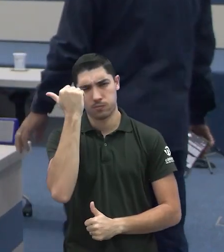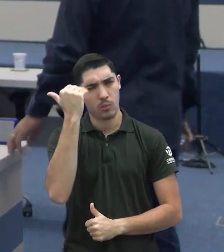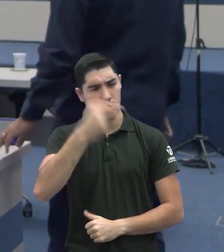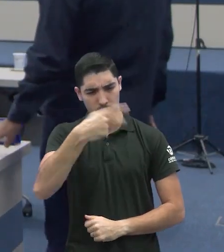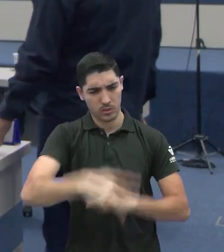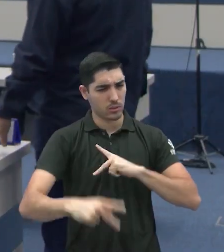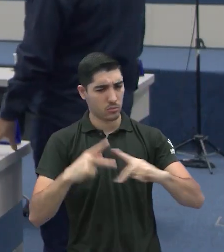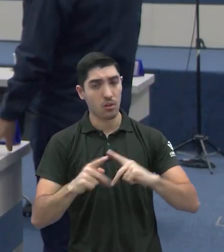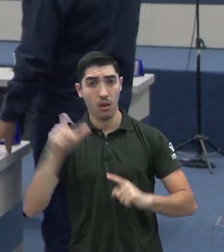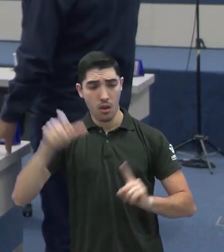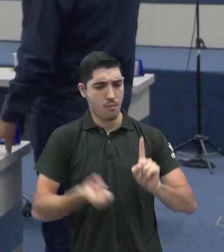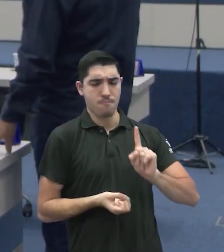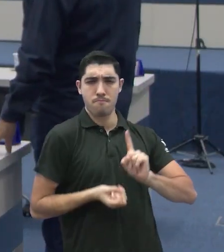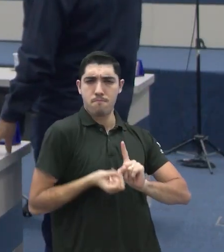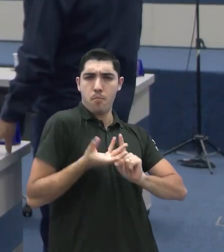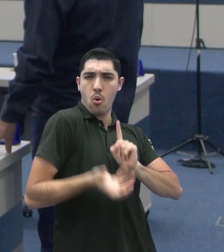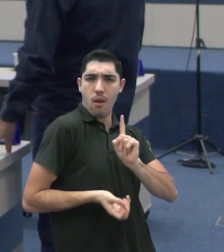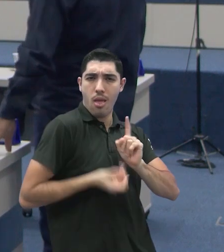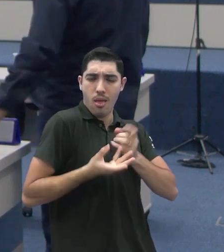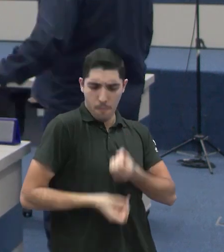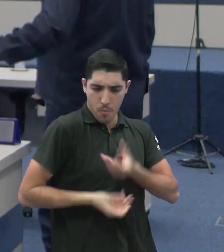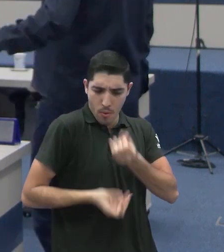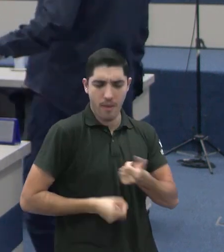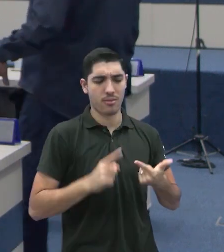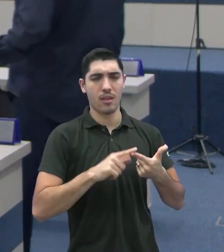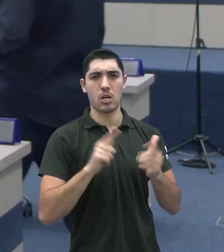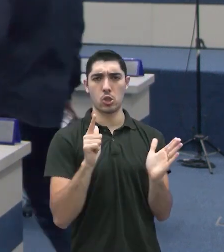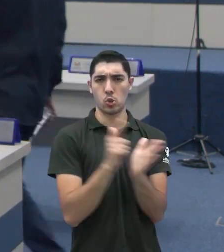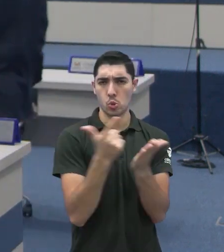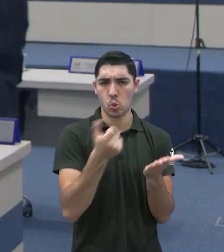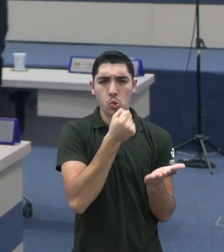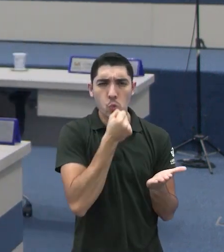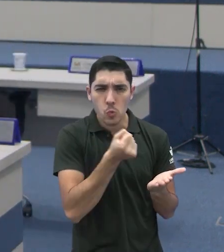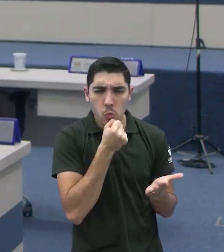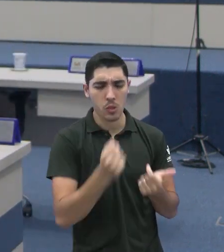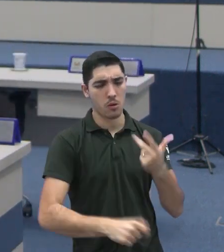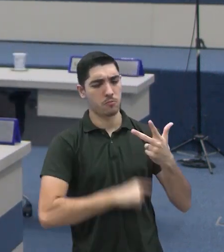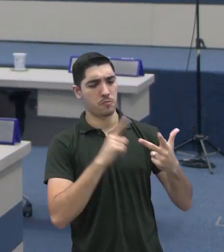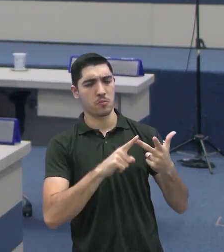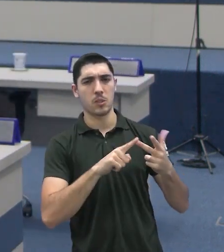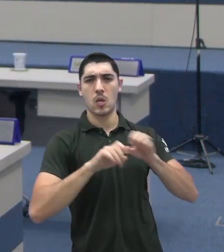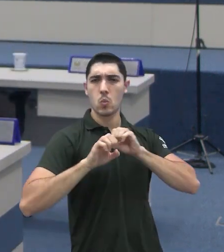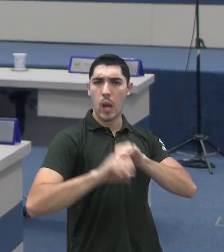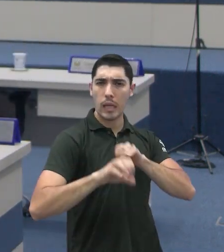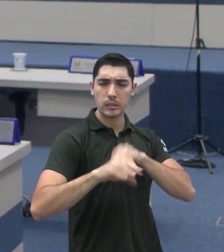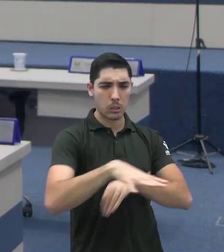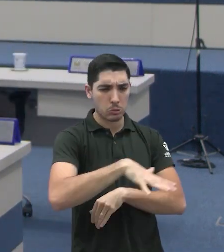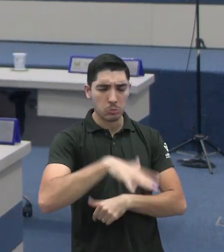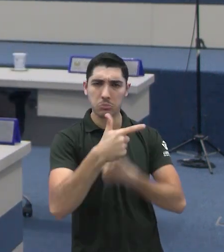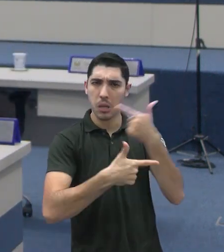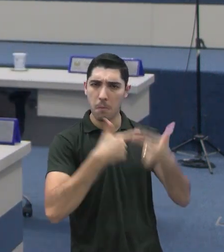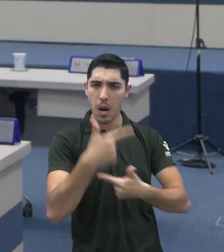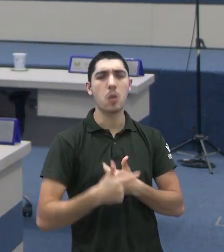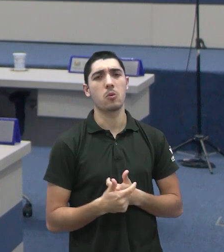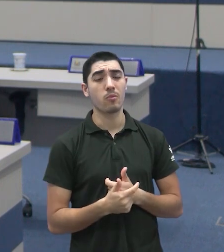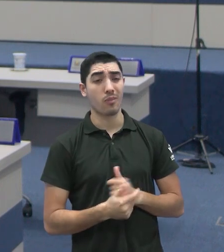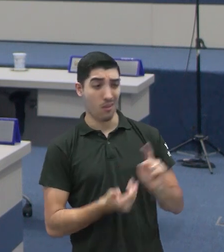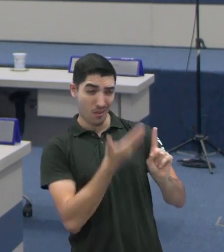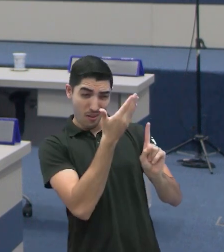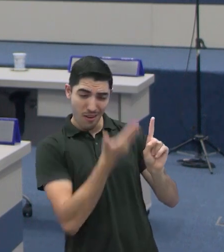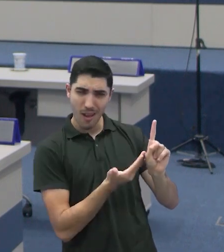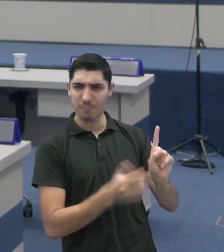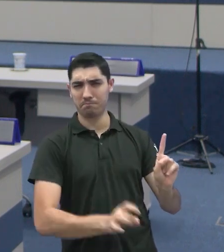grande ícone da nossa cidade, um grande poeta, jornalista, educador, uma figura